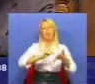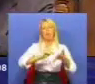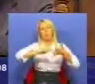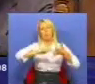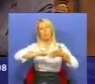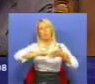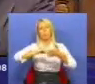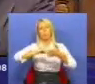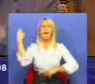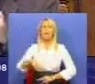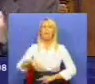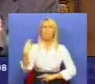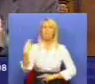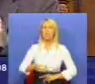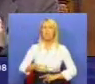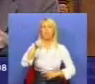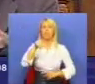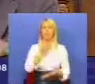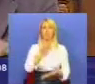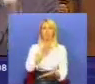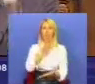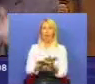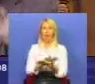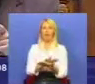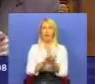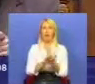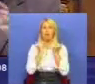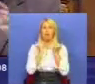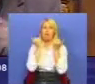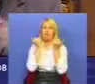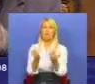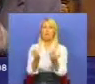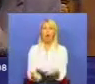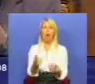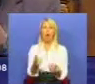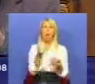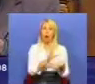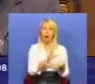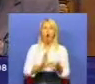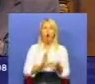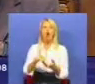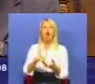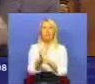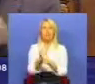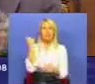pelo Presidente e publicada, que atribui uma contribuição do serviço